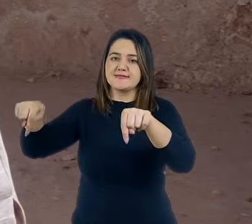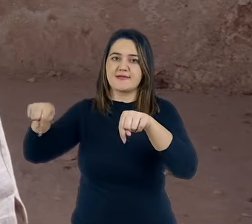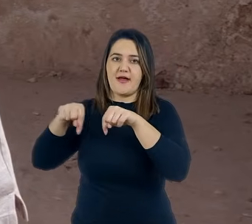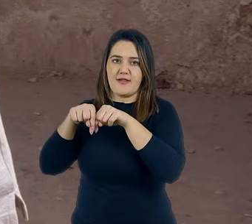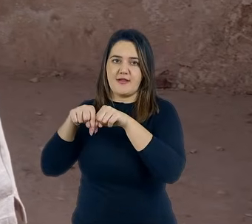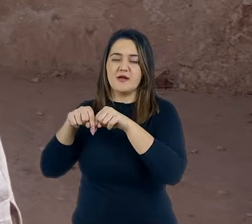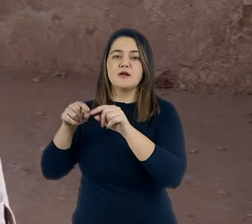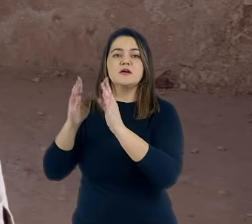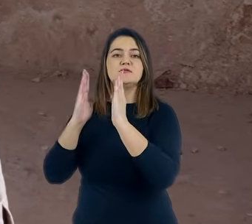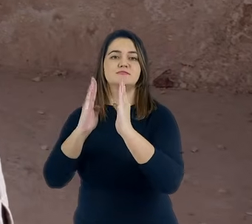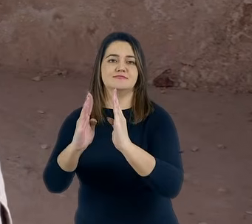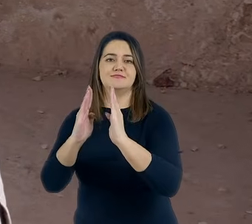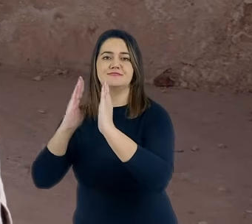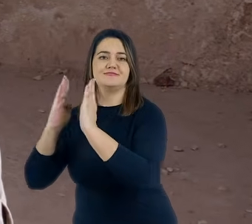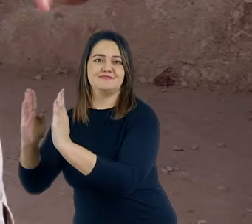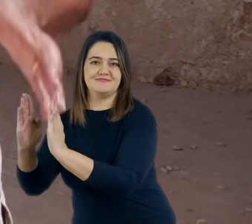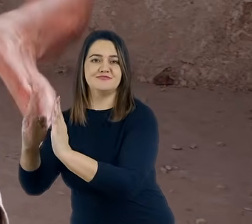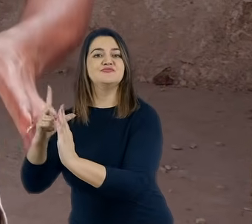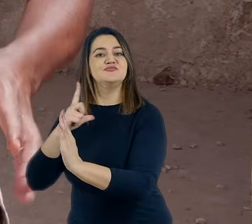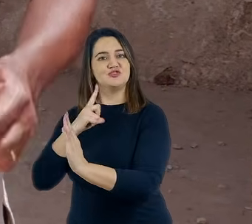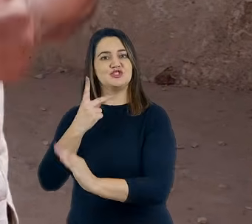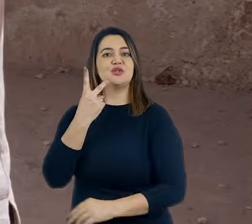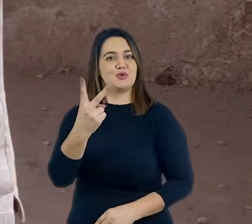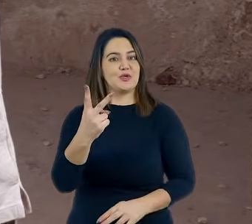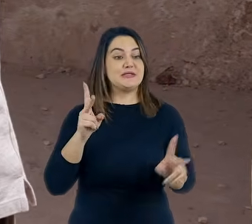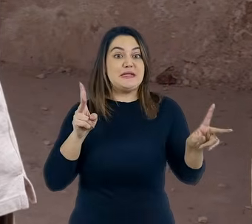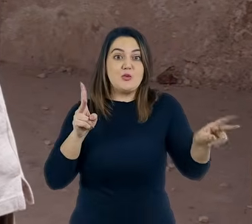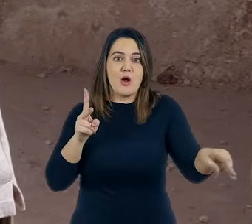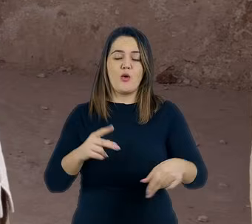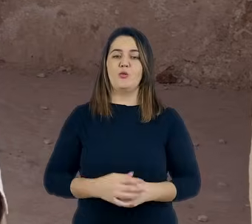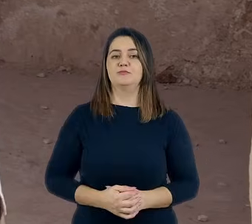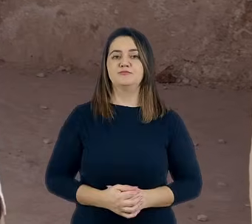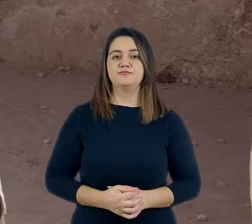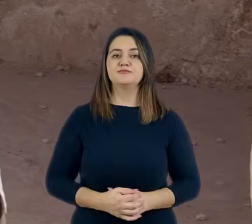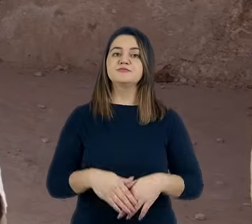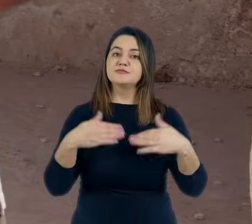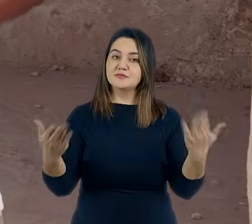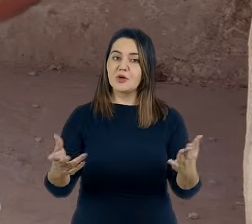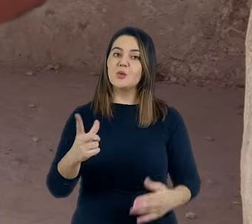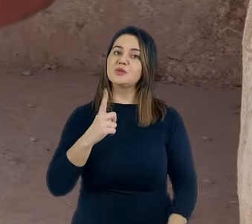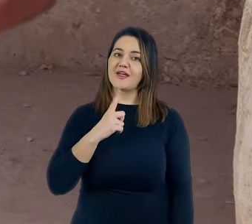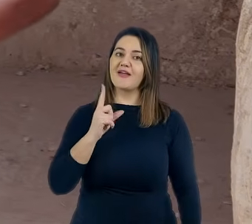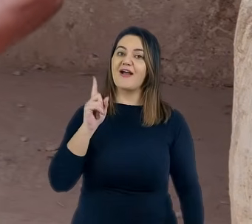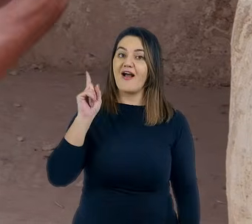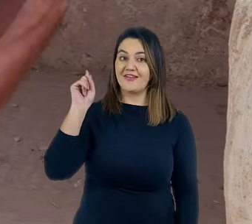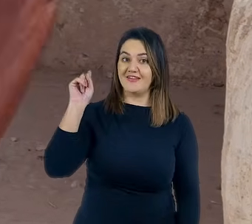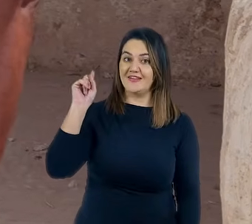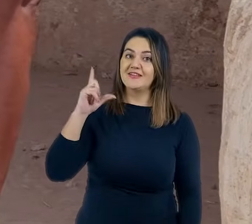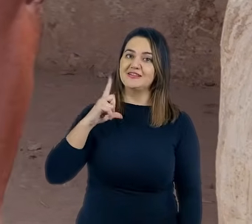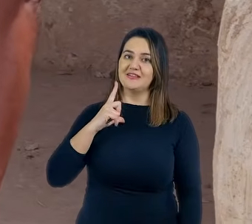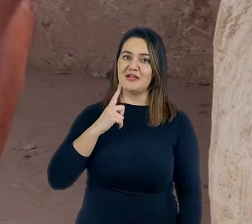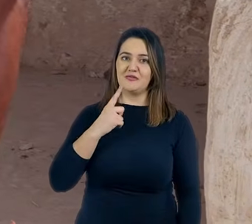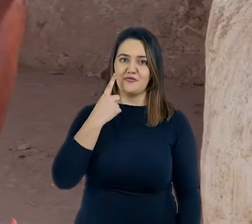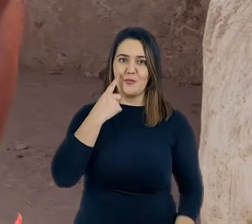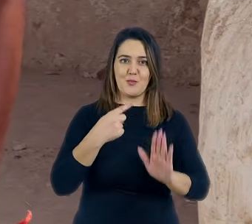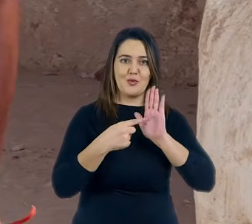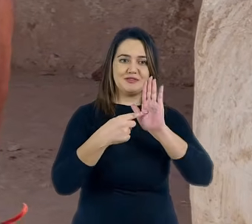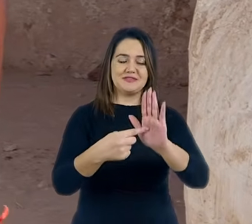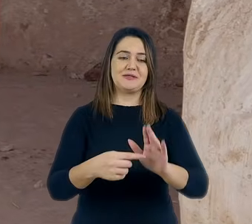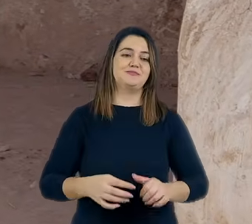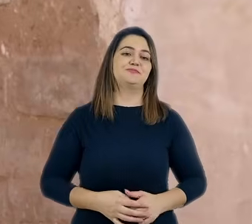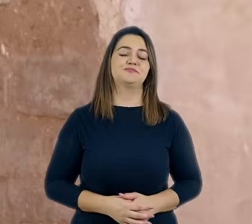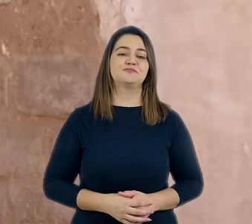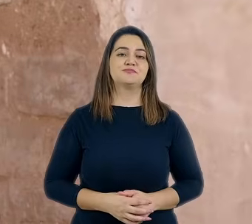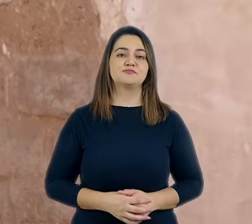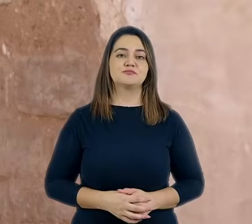em 2 partes, ou seja, lugar santo e lugar santíssimo. Então você tem o lugar santíssimo lá no